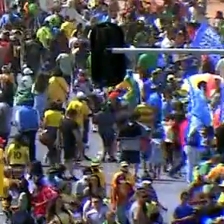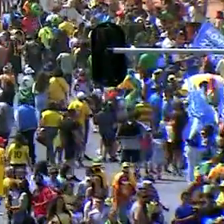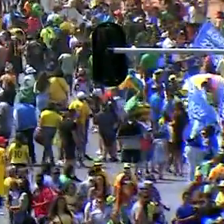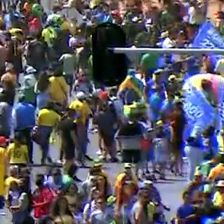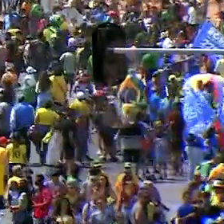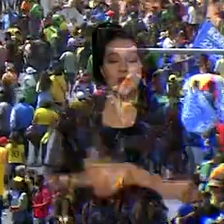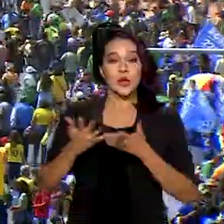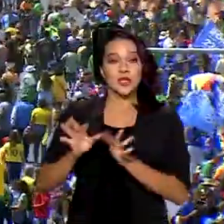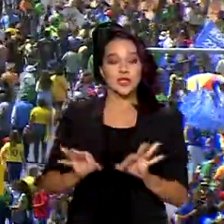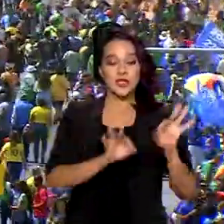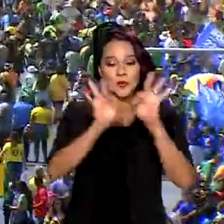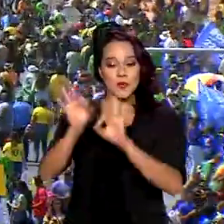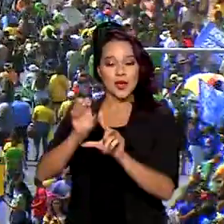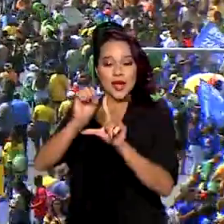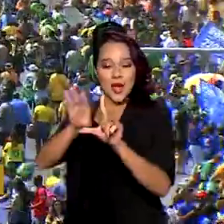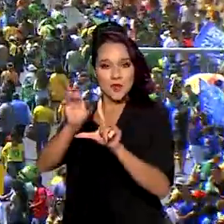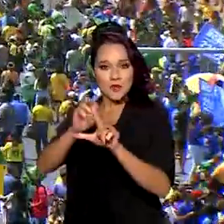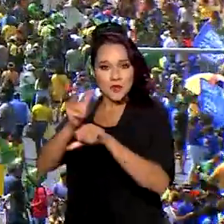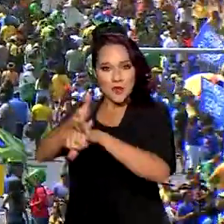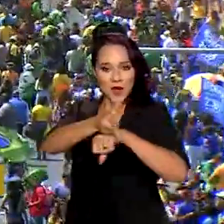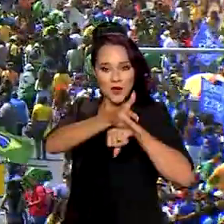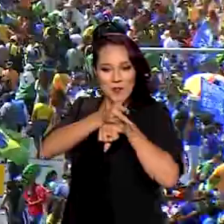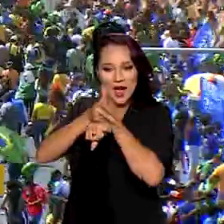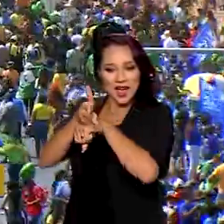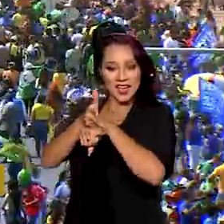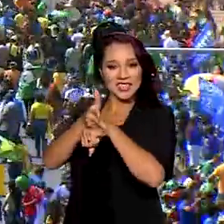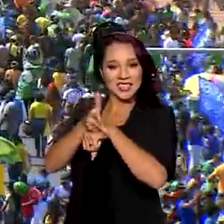A gente acompanha ao vivo, então, imagens aqui